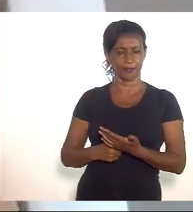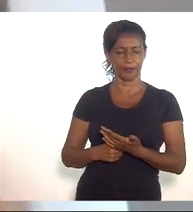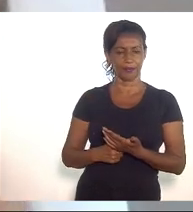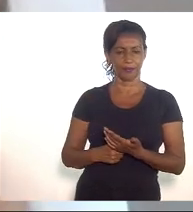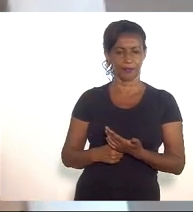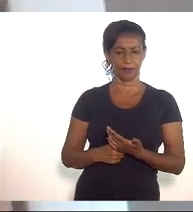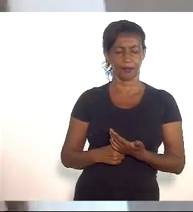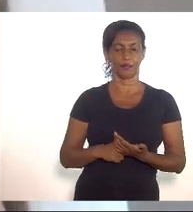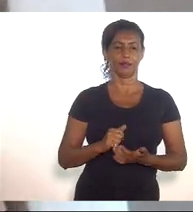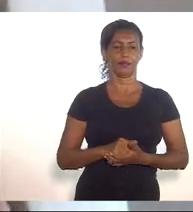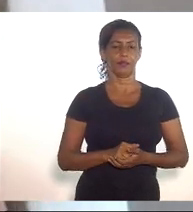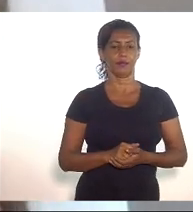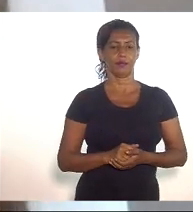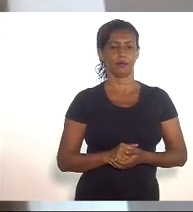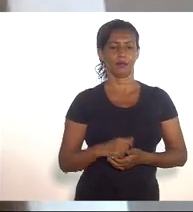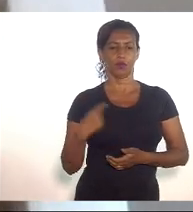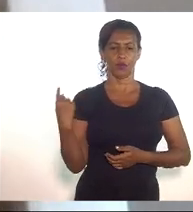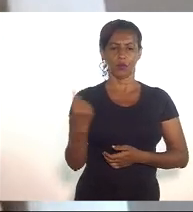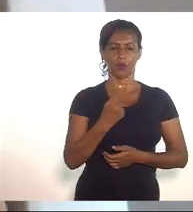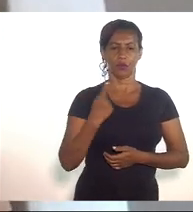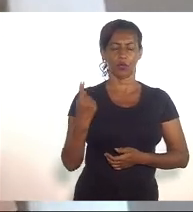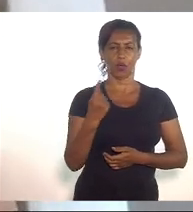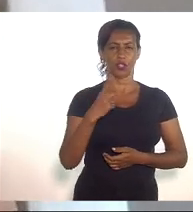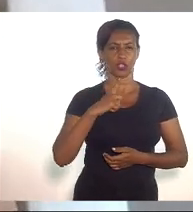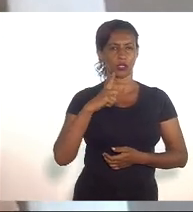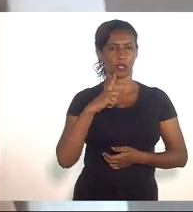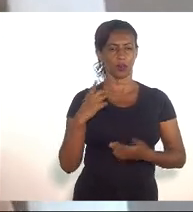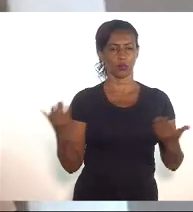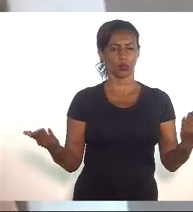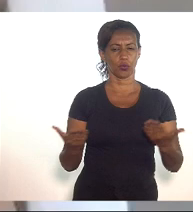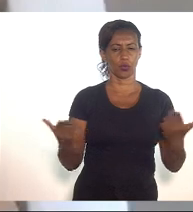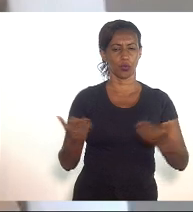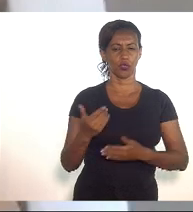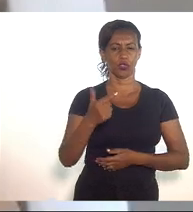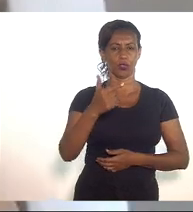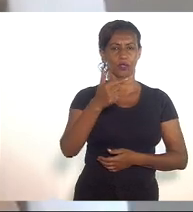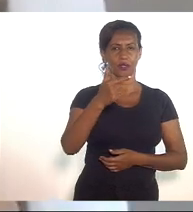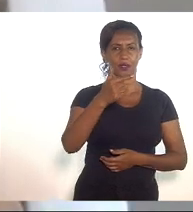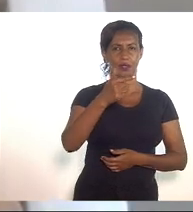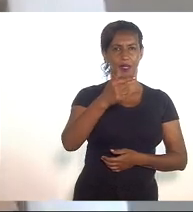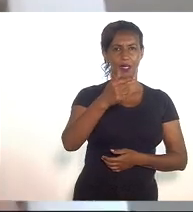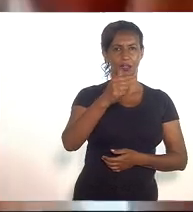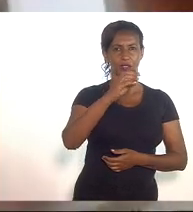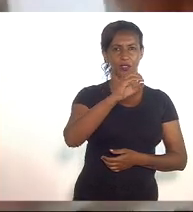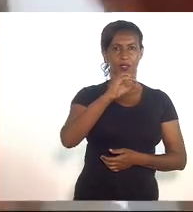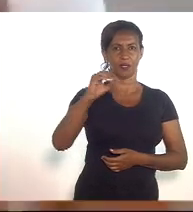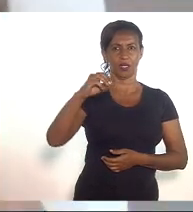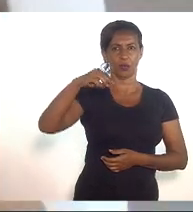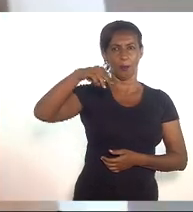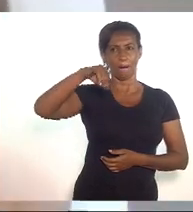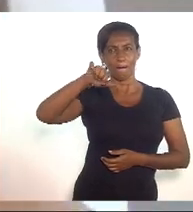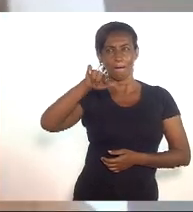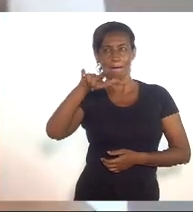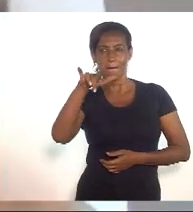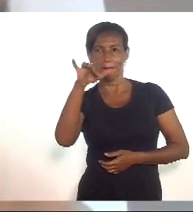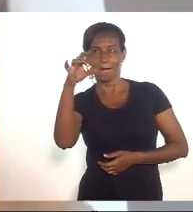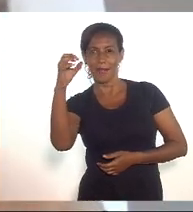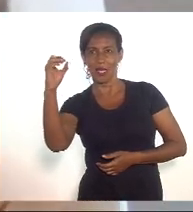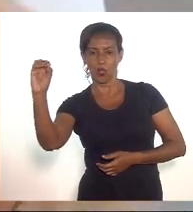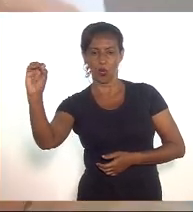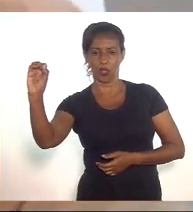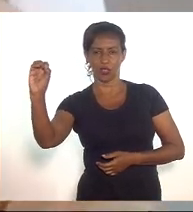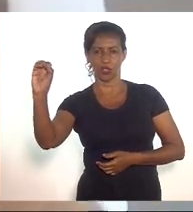Na LOA em vigor, nós temos basicamente 700 milhões de investimento